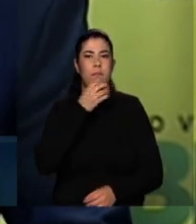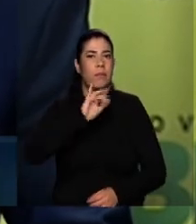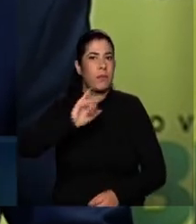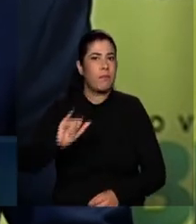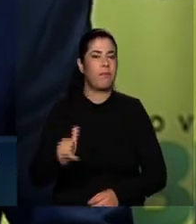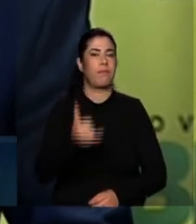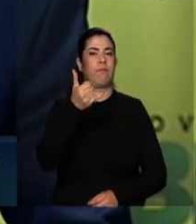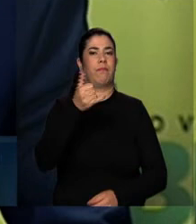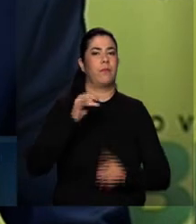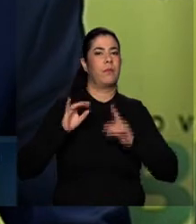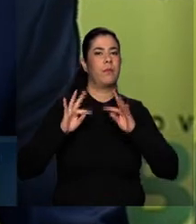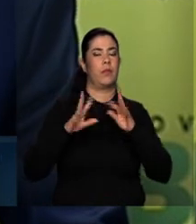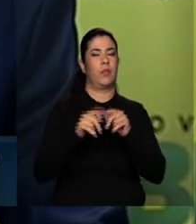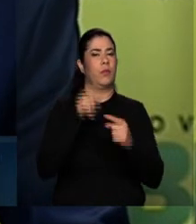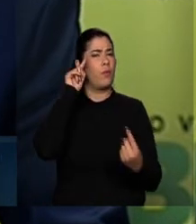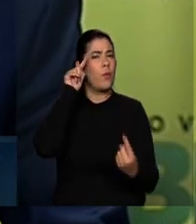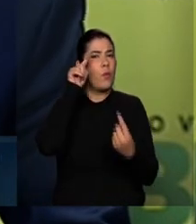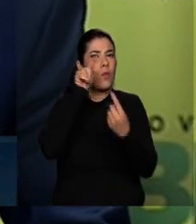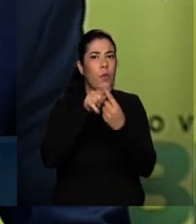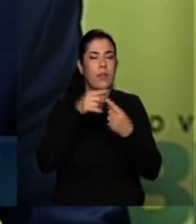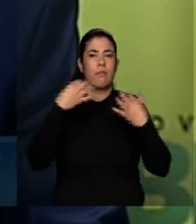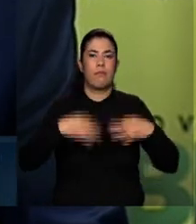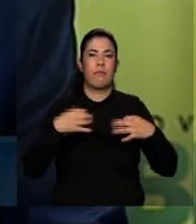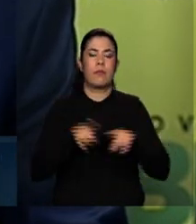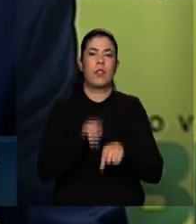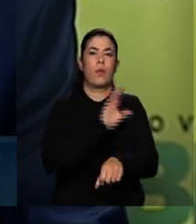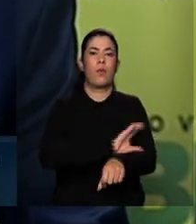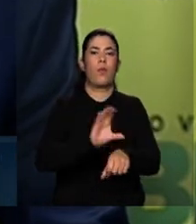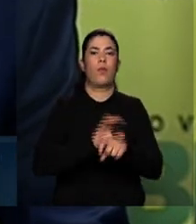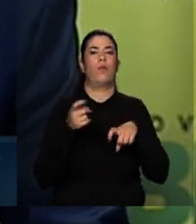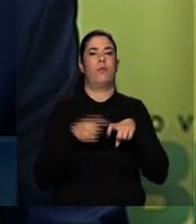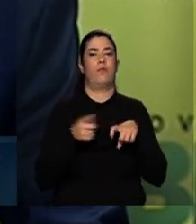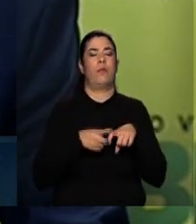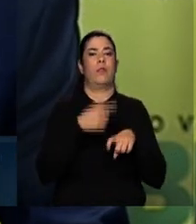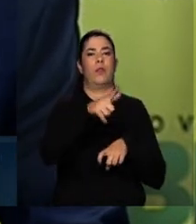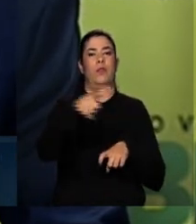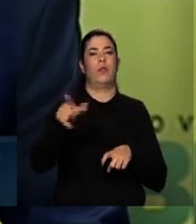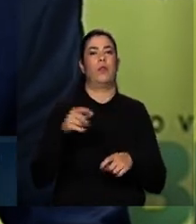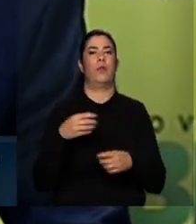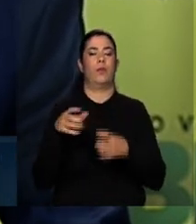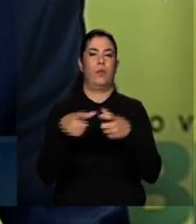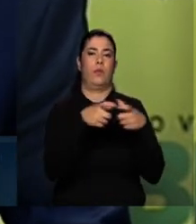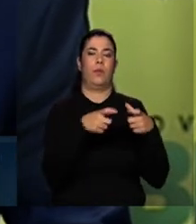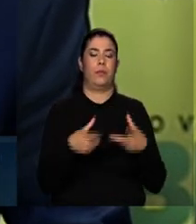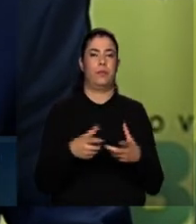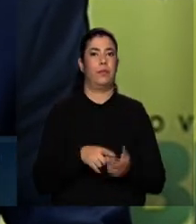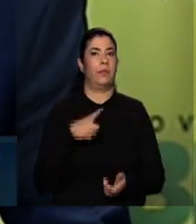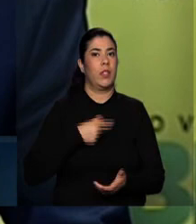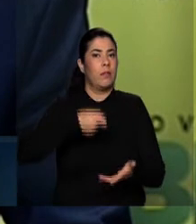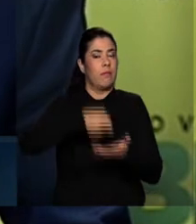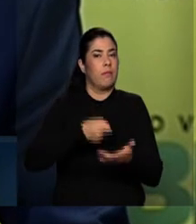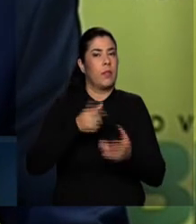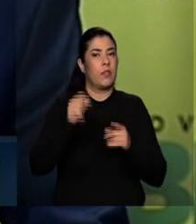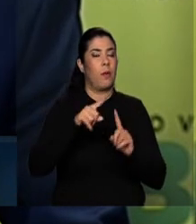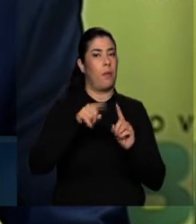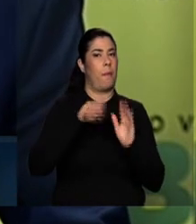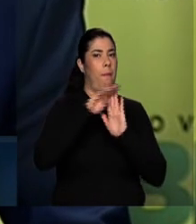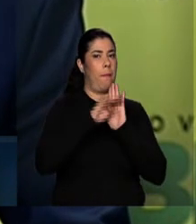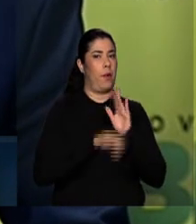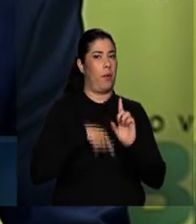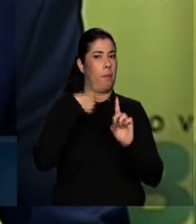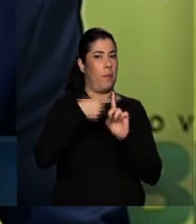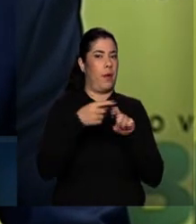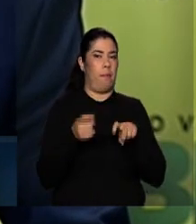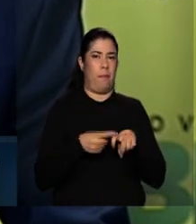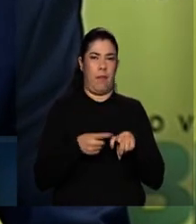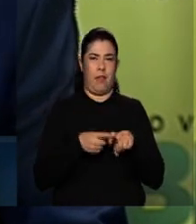que se almeja muito a abertura de cursos de medicina. Eu quero insistir o seguinte, que o Mais Médico não está fazendo sua abertura com